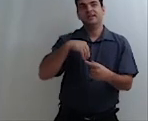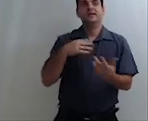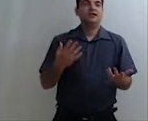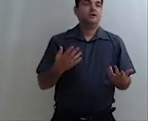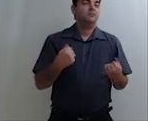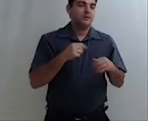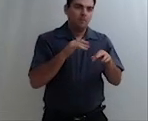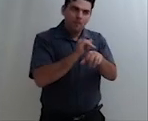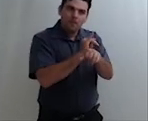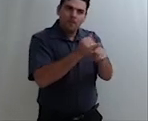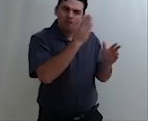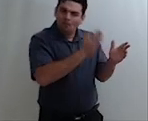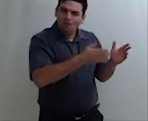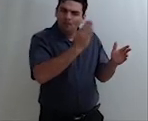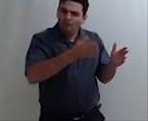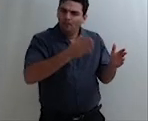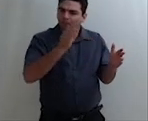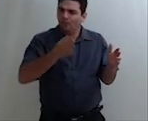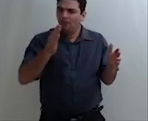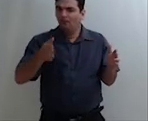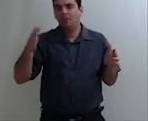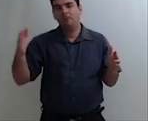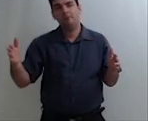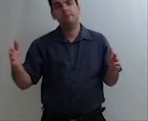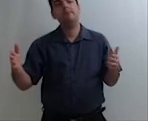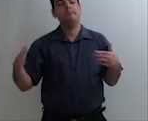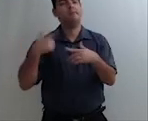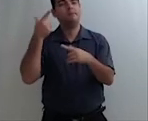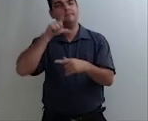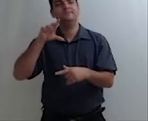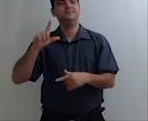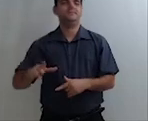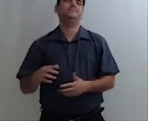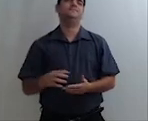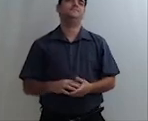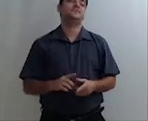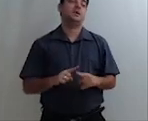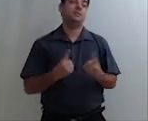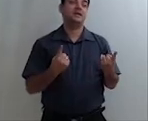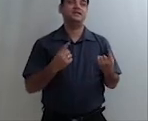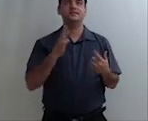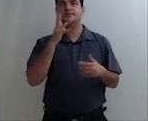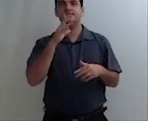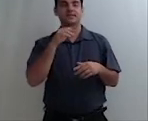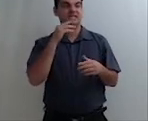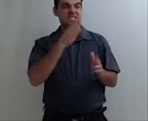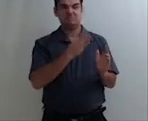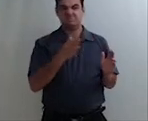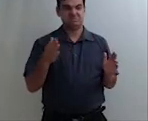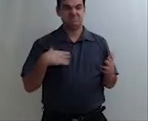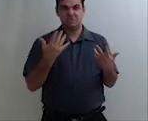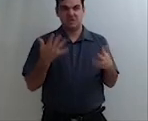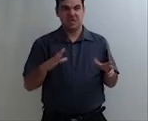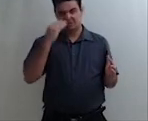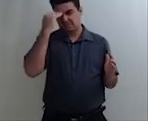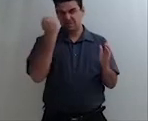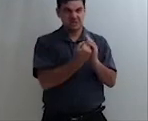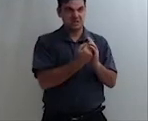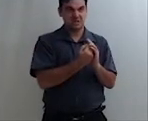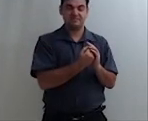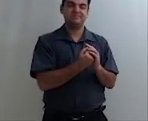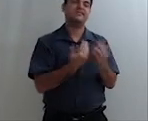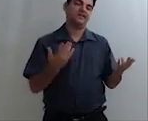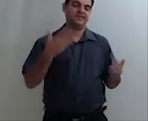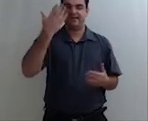fica impedida a condenação Sem prova sem corroboração probatória adequada que seria independente e